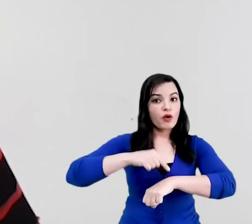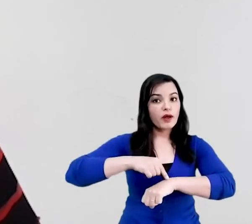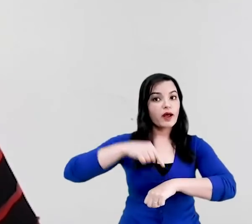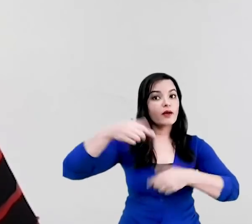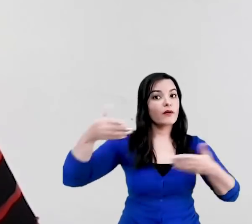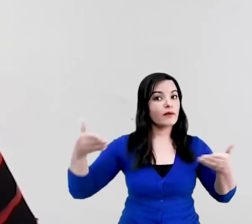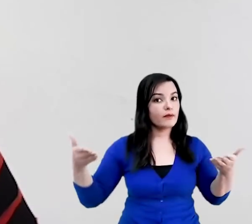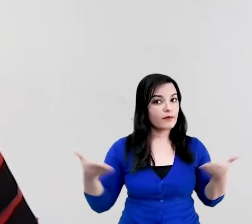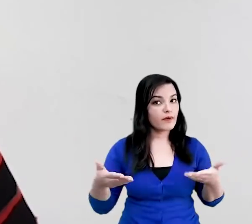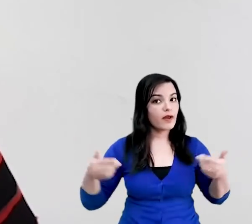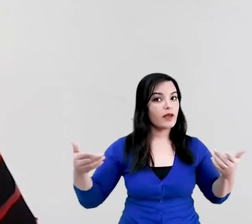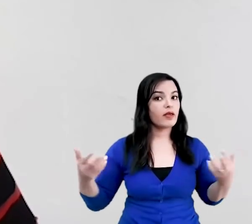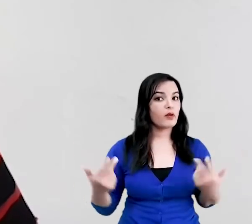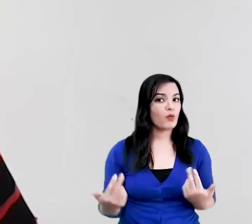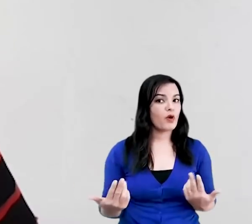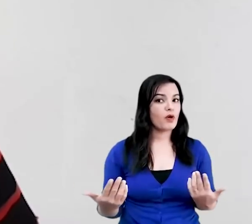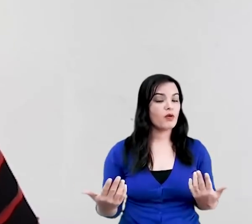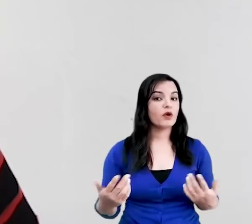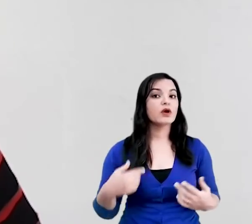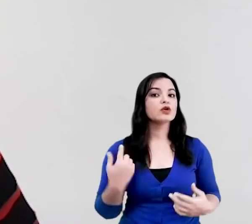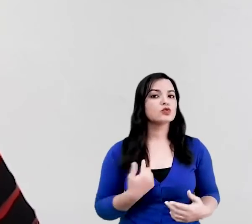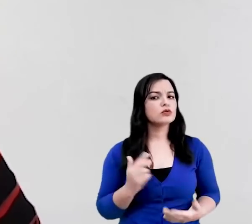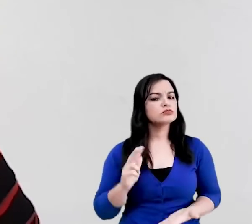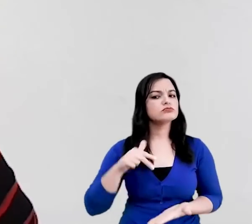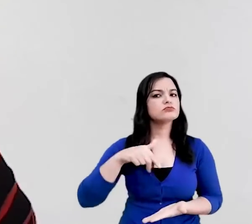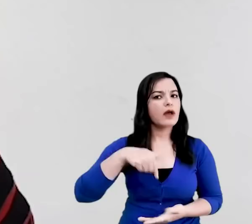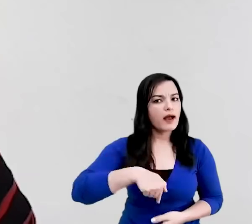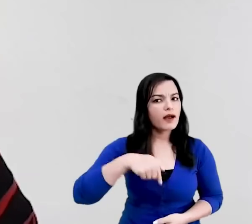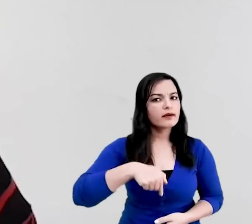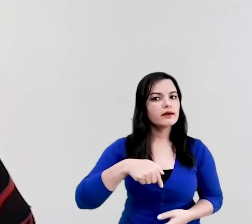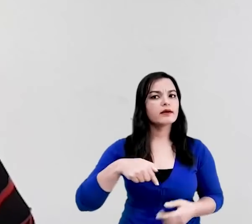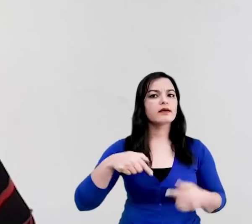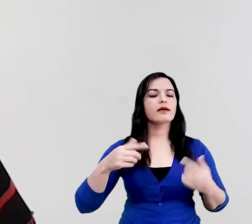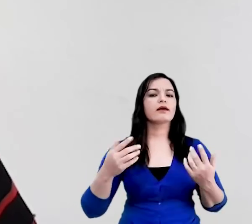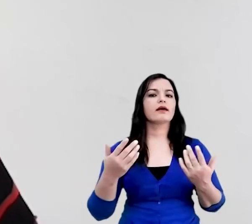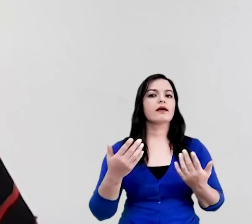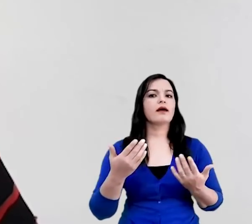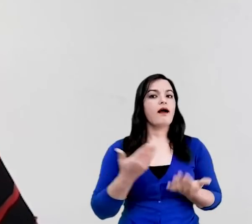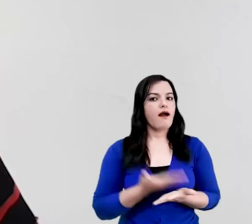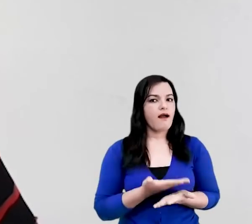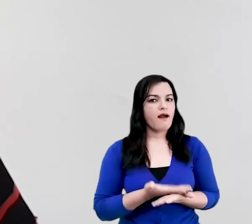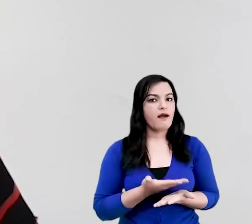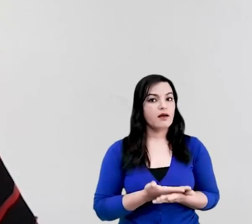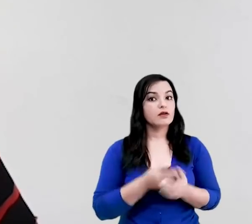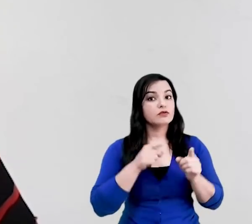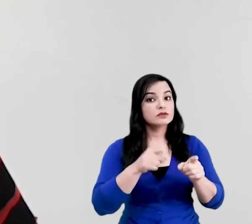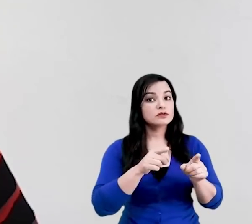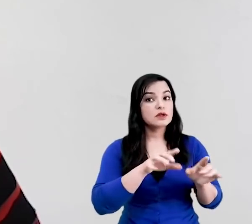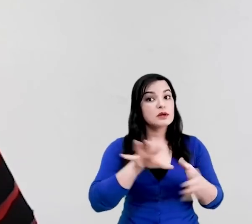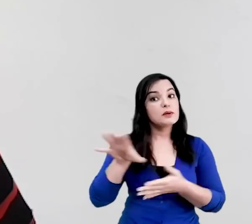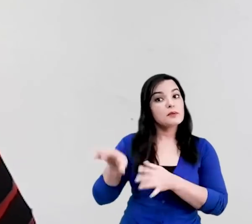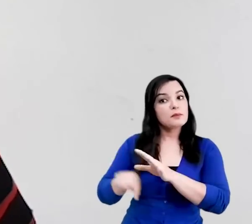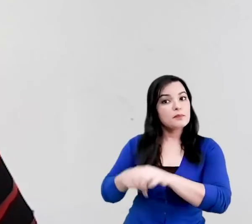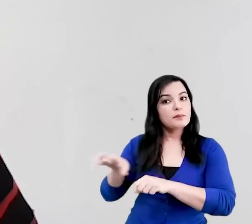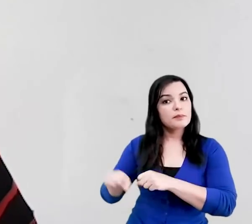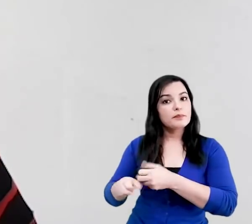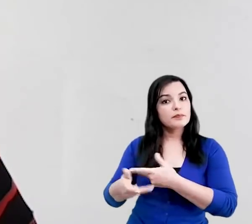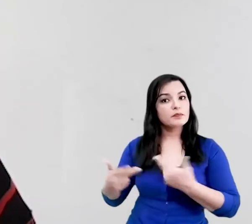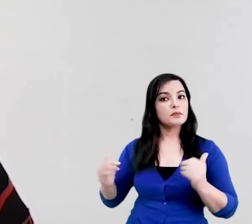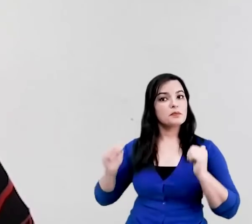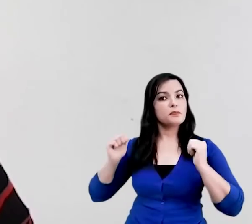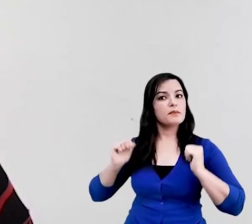nós estaremos aqui com essas aulas, você já separe todo o seu material escolar, escolha um